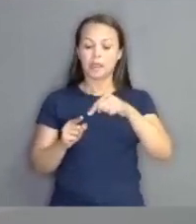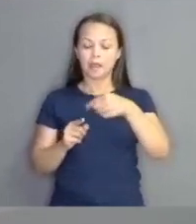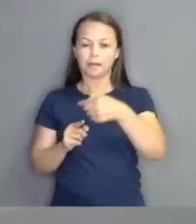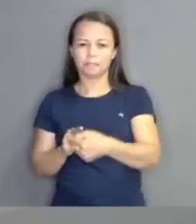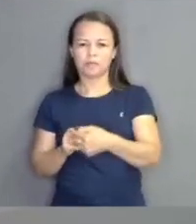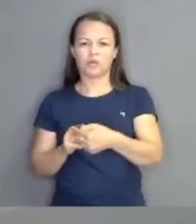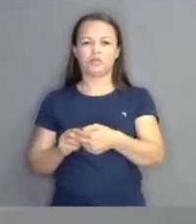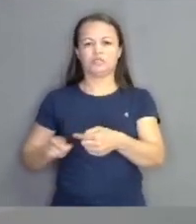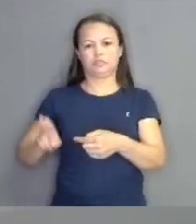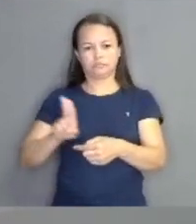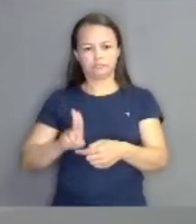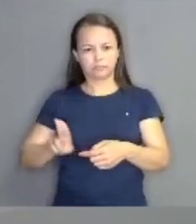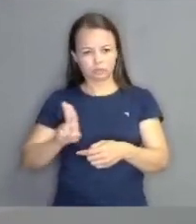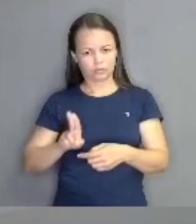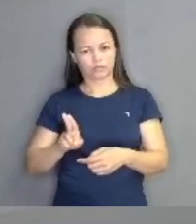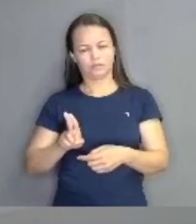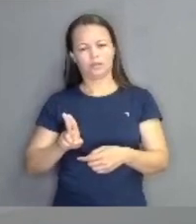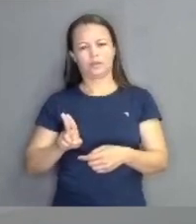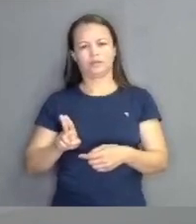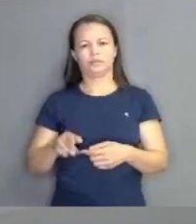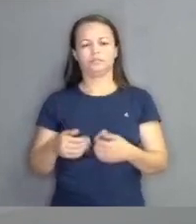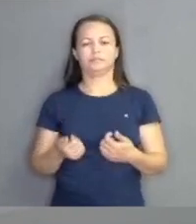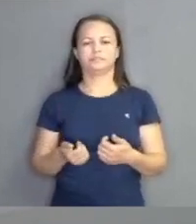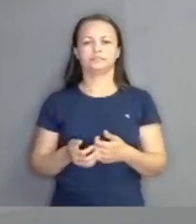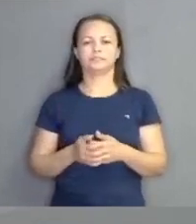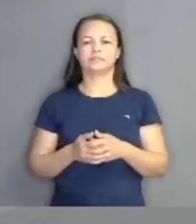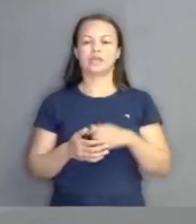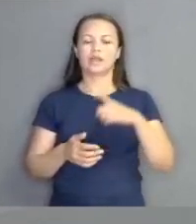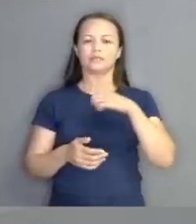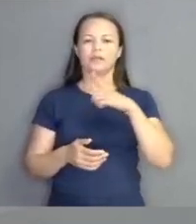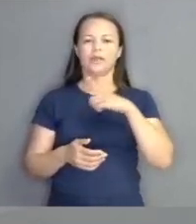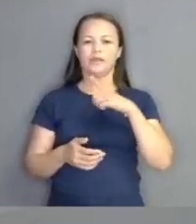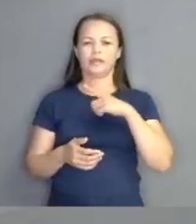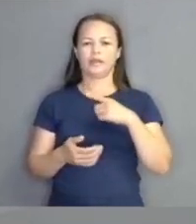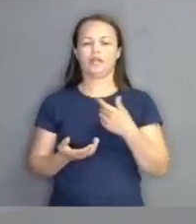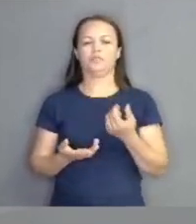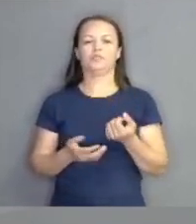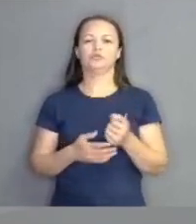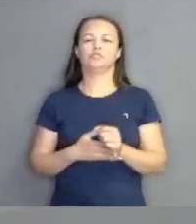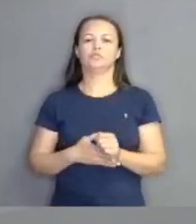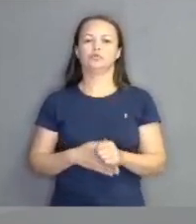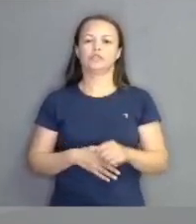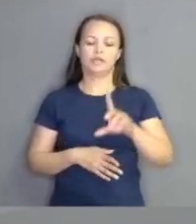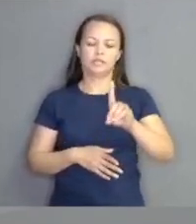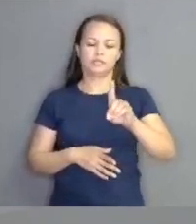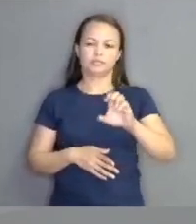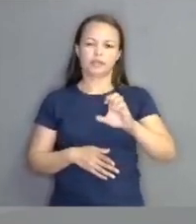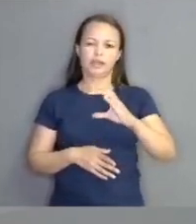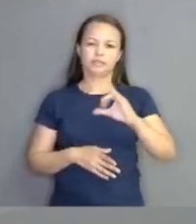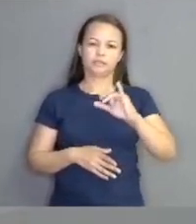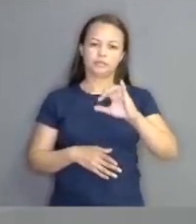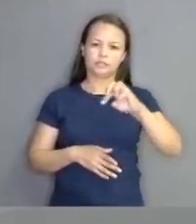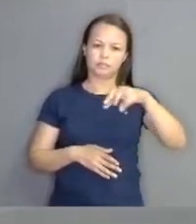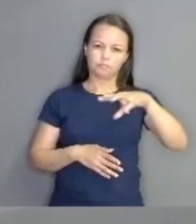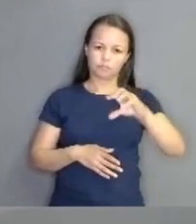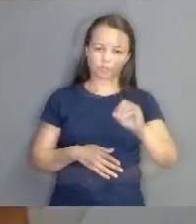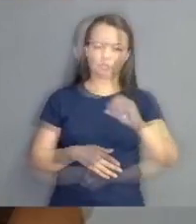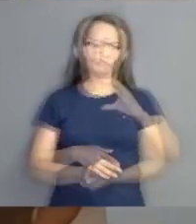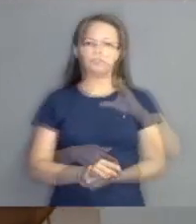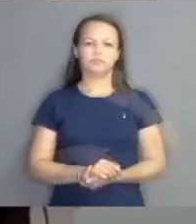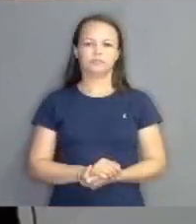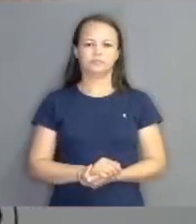após as unidades, tá? Teremos os décimos, centésimos e milésimos,